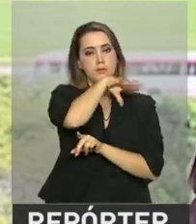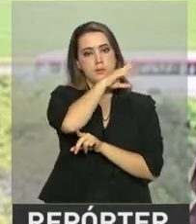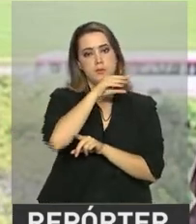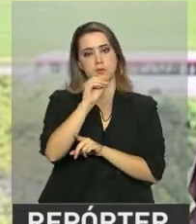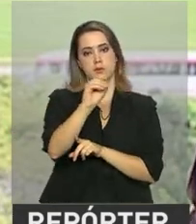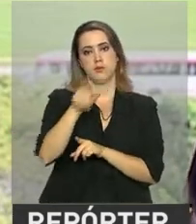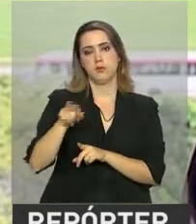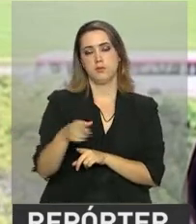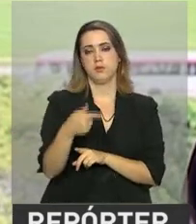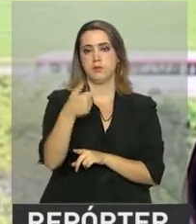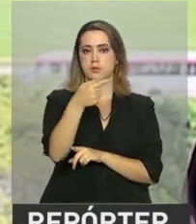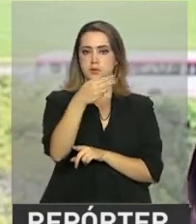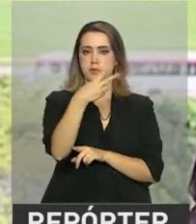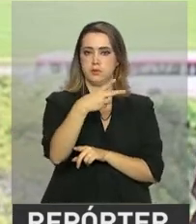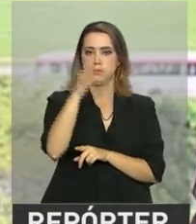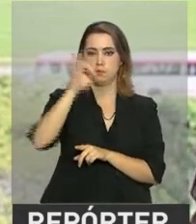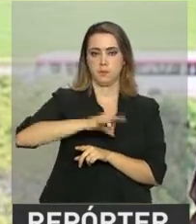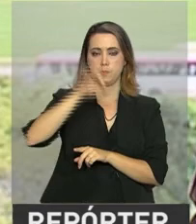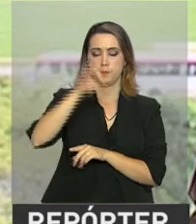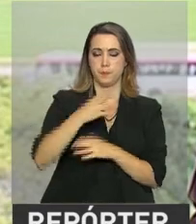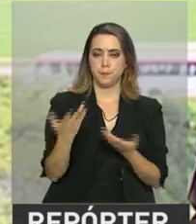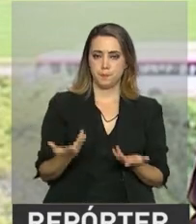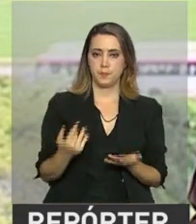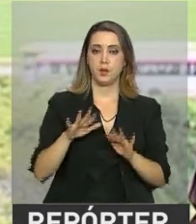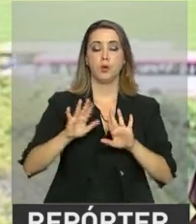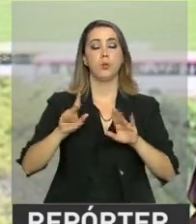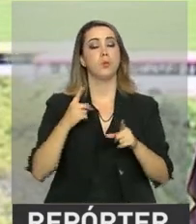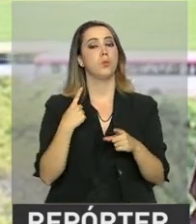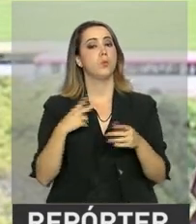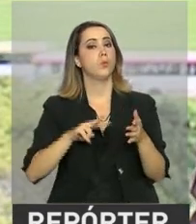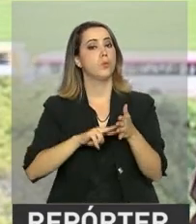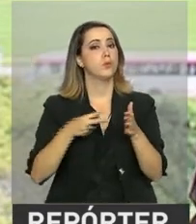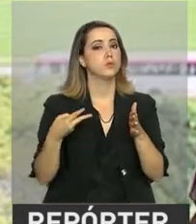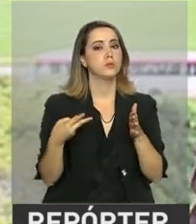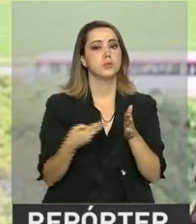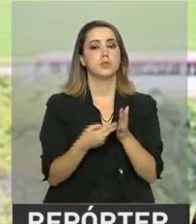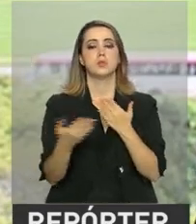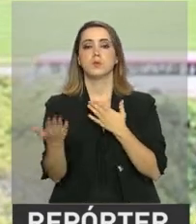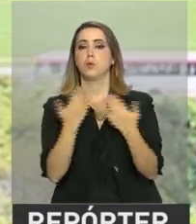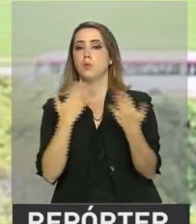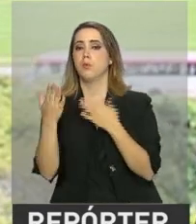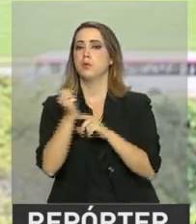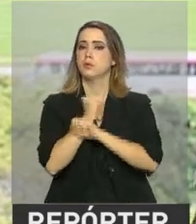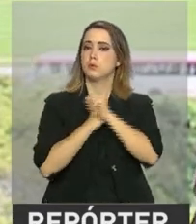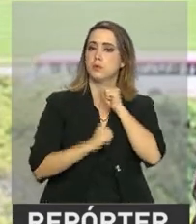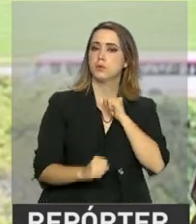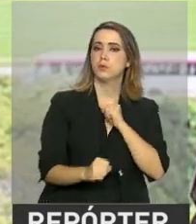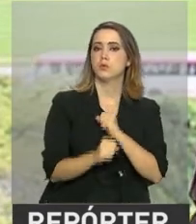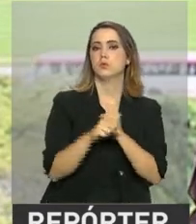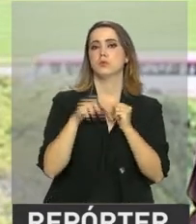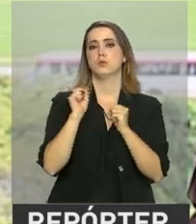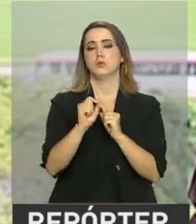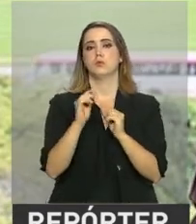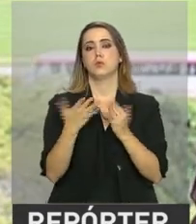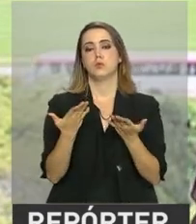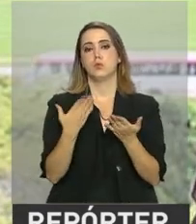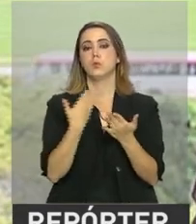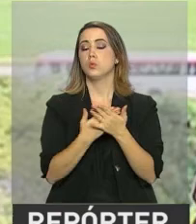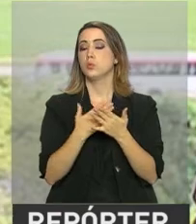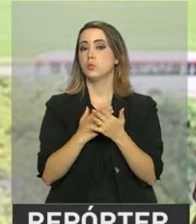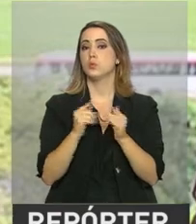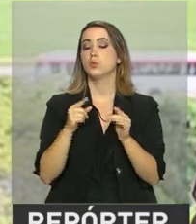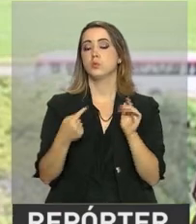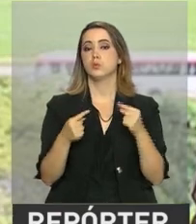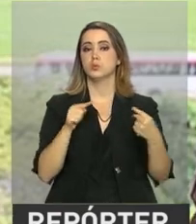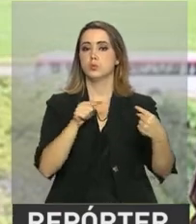0,72%. Portanto, de janeiro a agosto de 2016, em comparação com o mesmo período do ano passado, o estudo